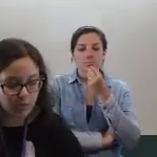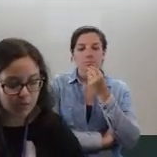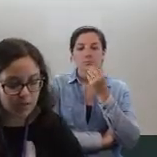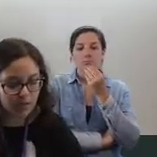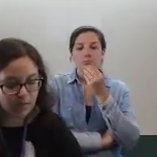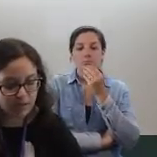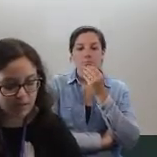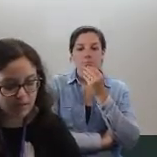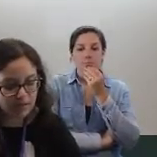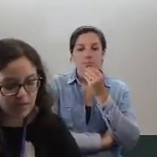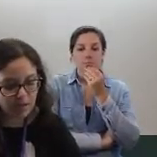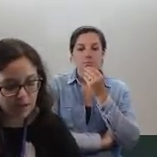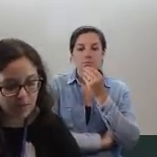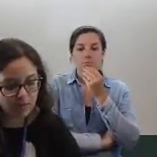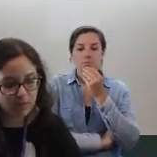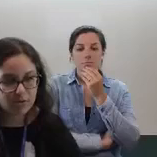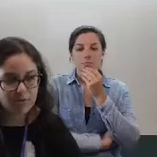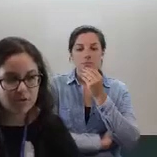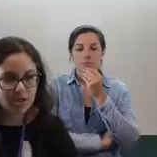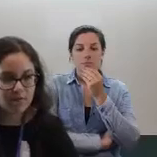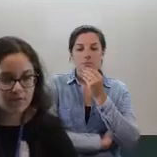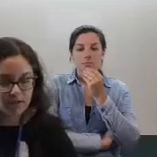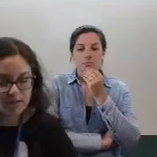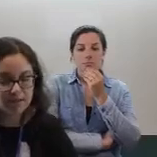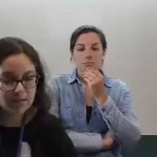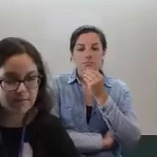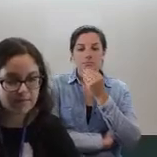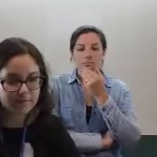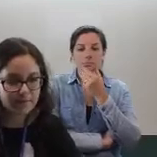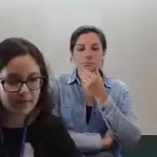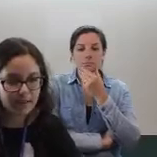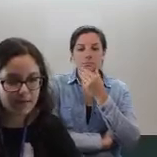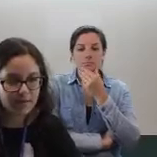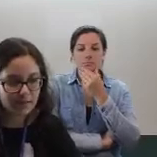sei o número da norma e eu quero a norma de referência.